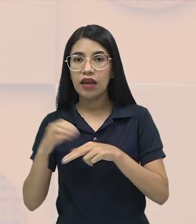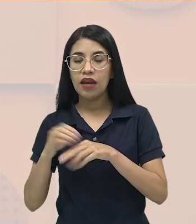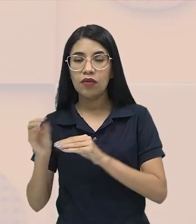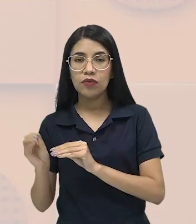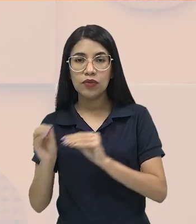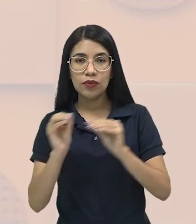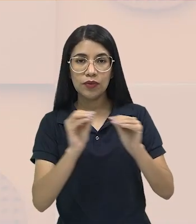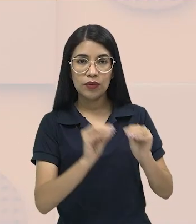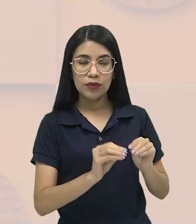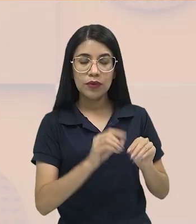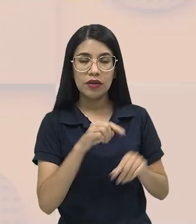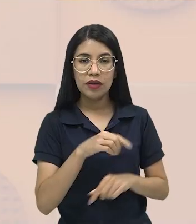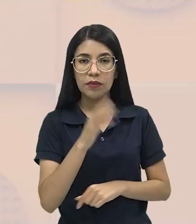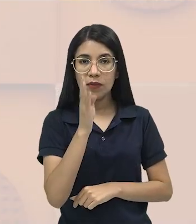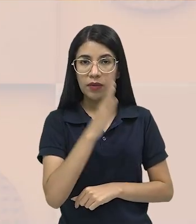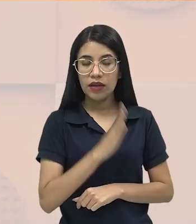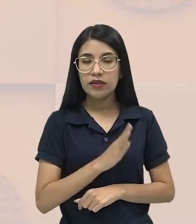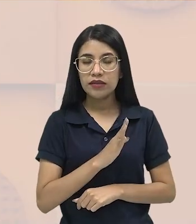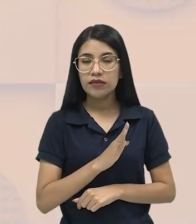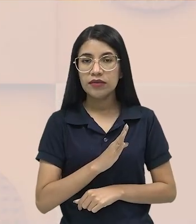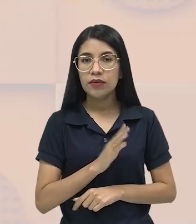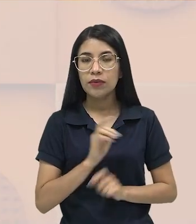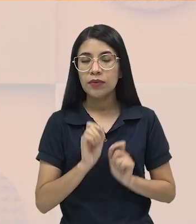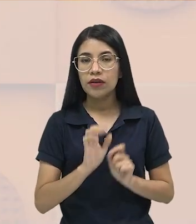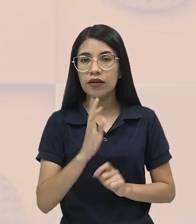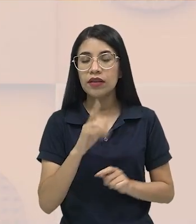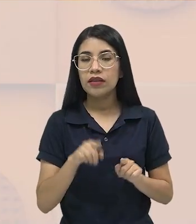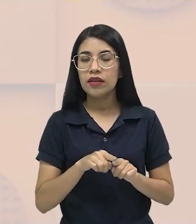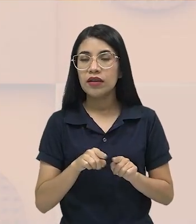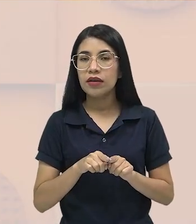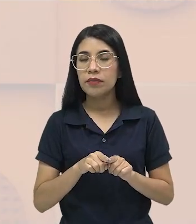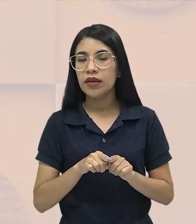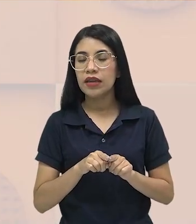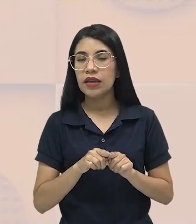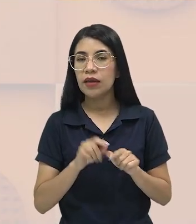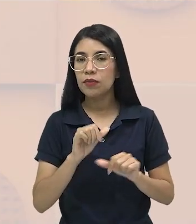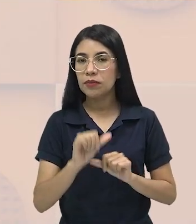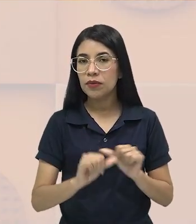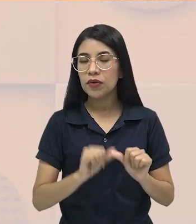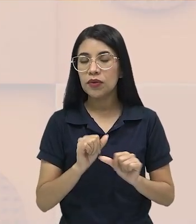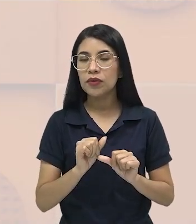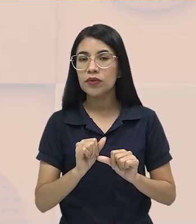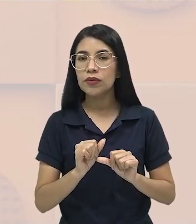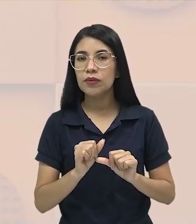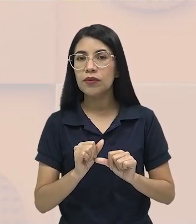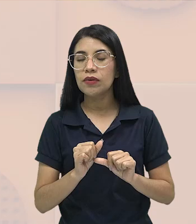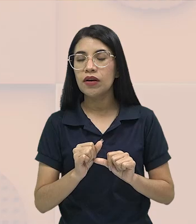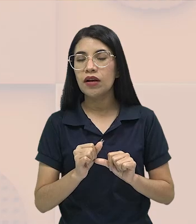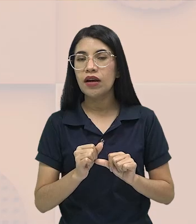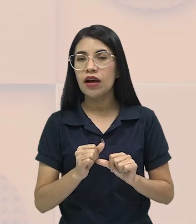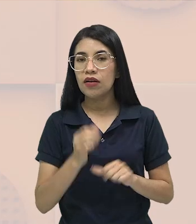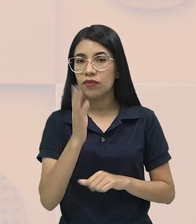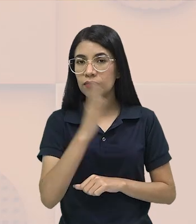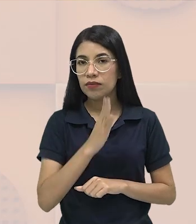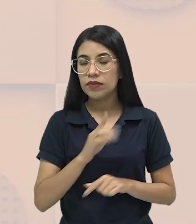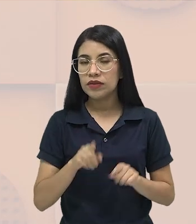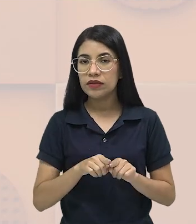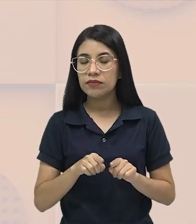para o Brasil, se estabeleceu aqui, aumentou o status do Brasil, se fixou de